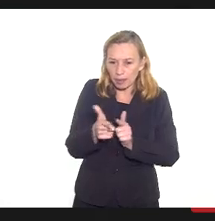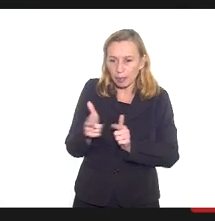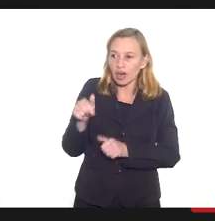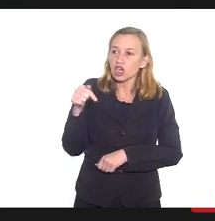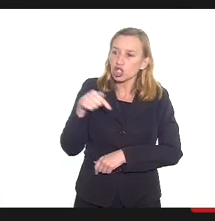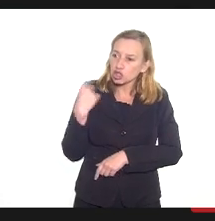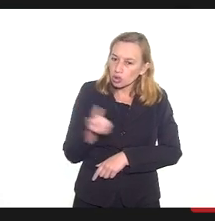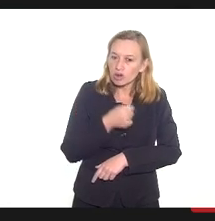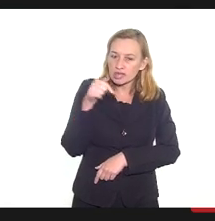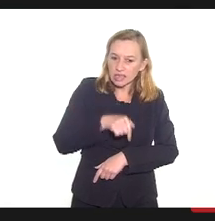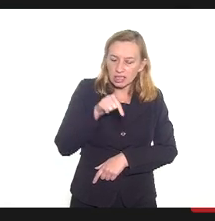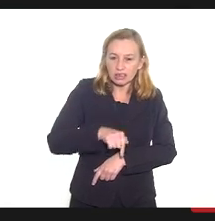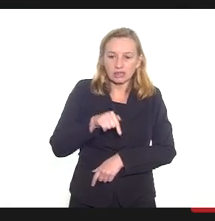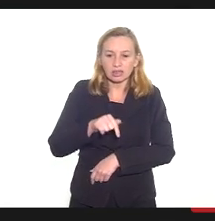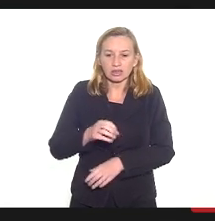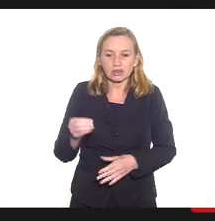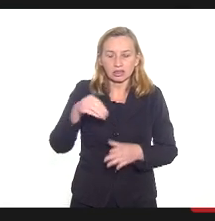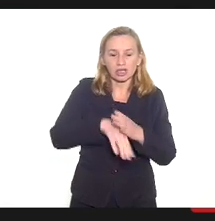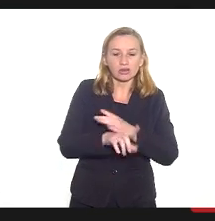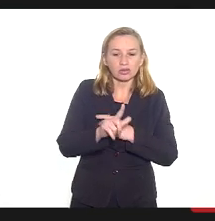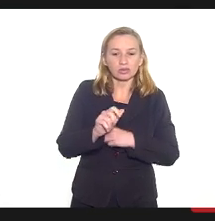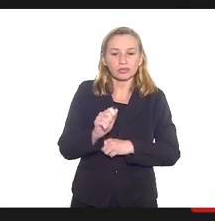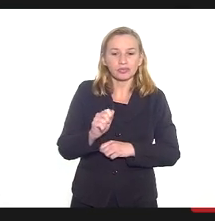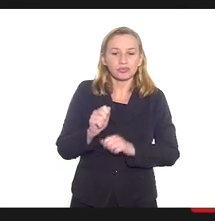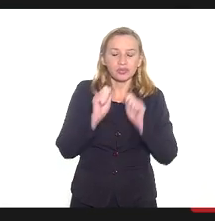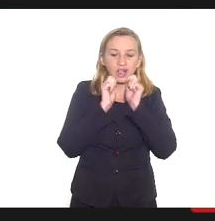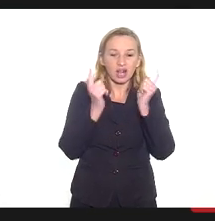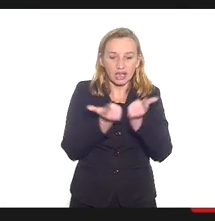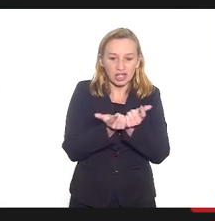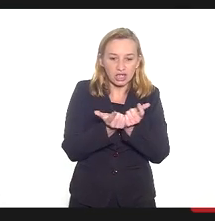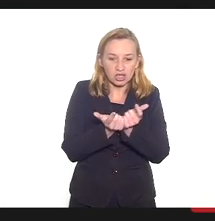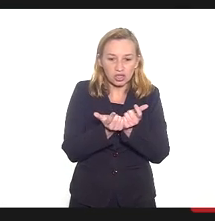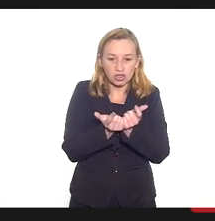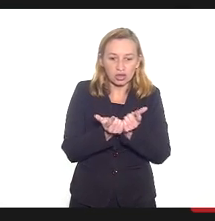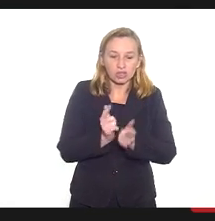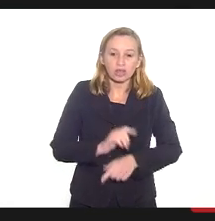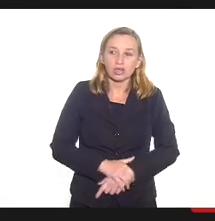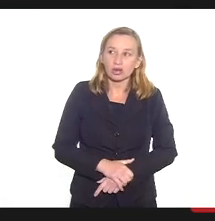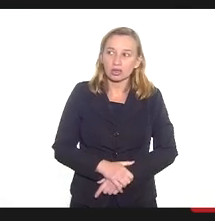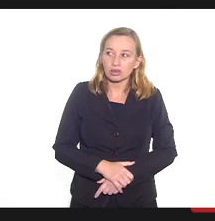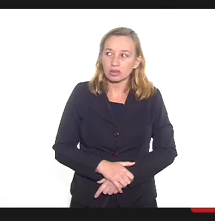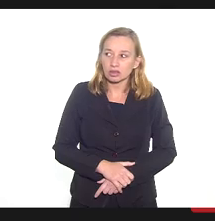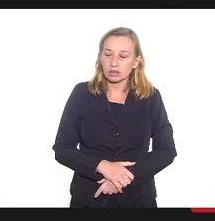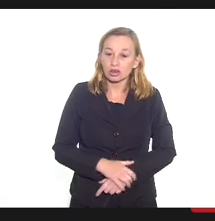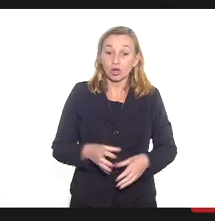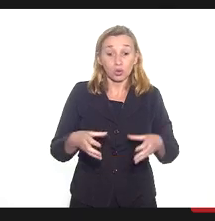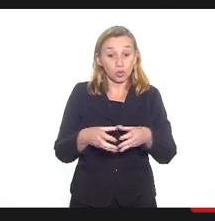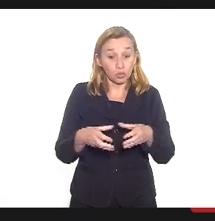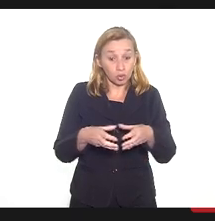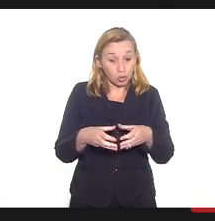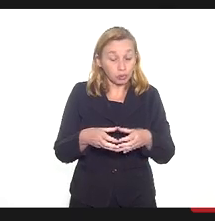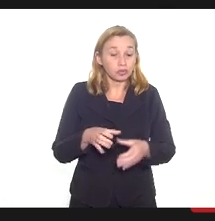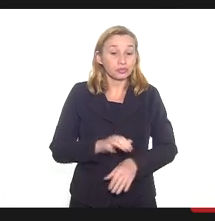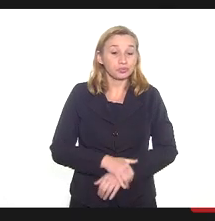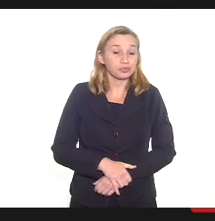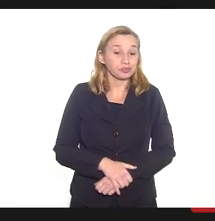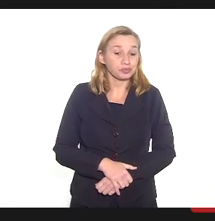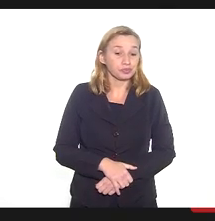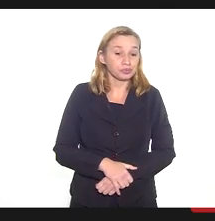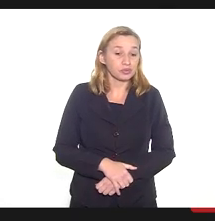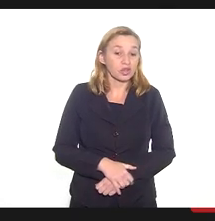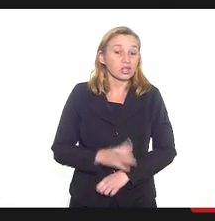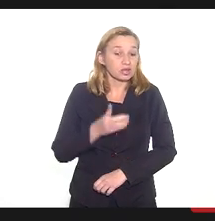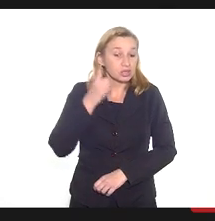aqui dentro da Alerj, as deputadas, a bancada, não foi nem a CDDM, foi a bancada